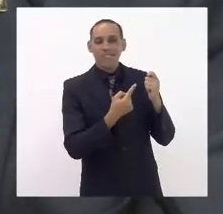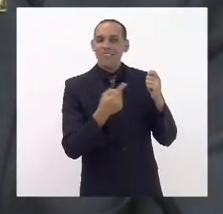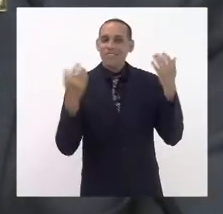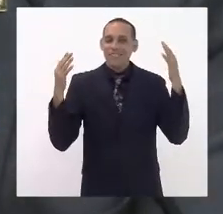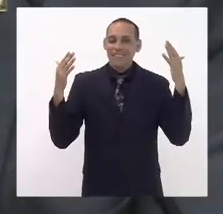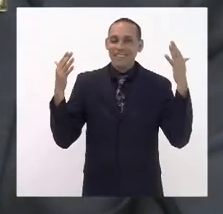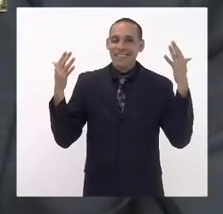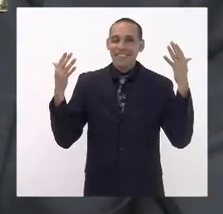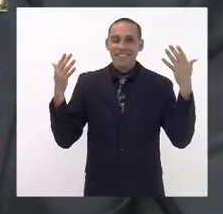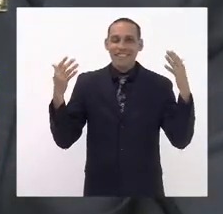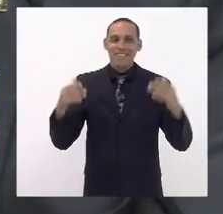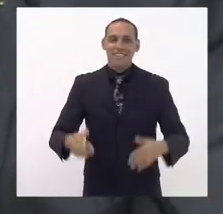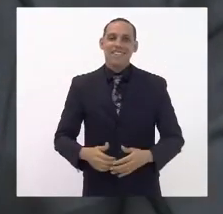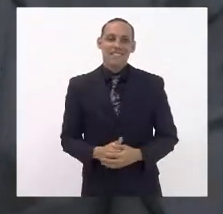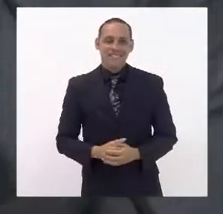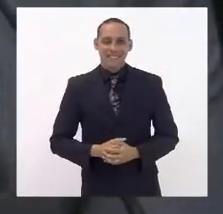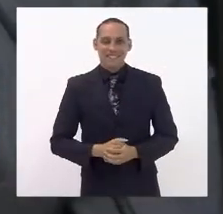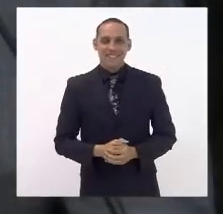Aê, Paulo Freire!